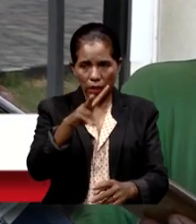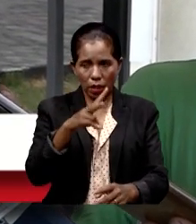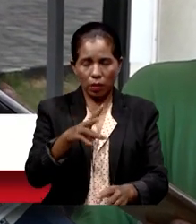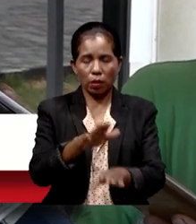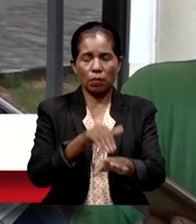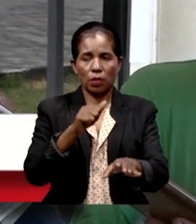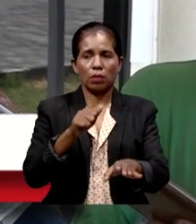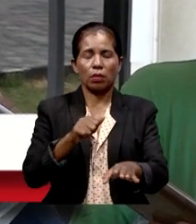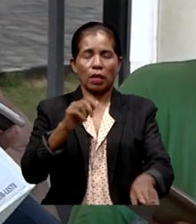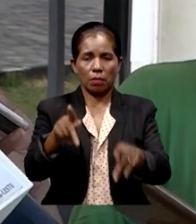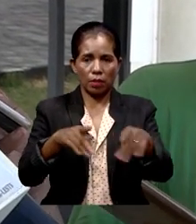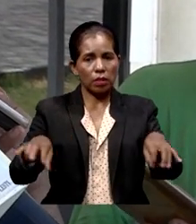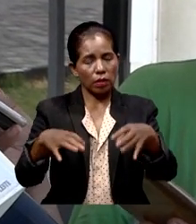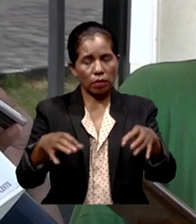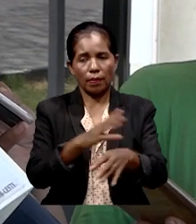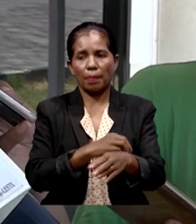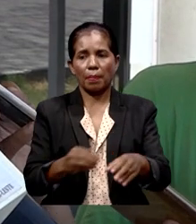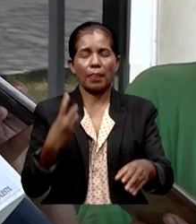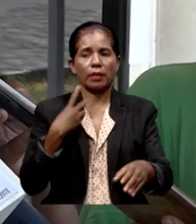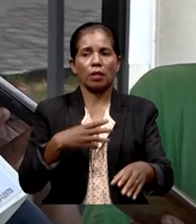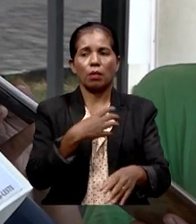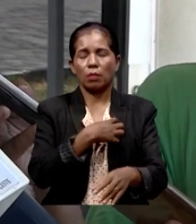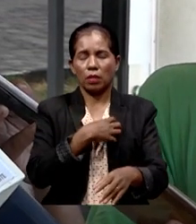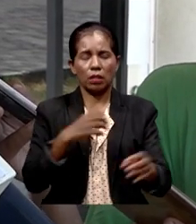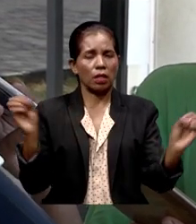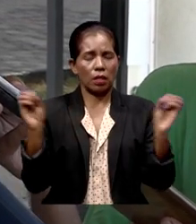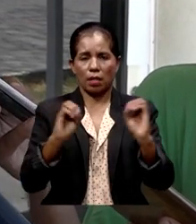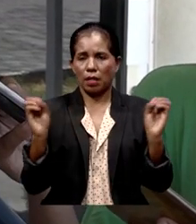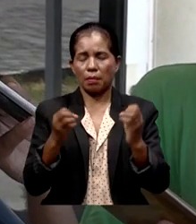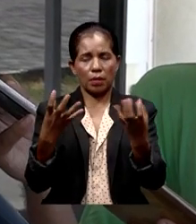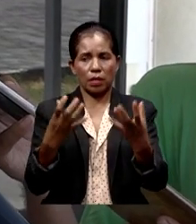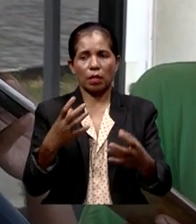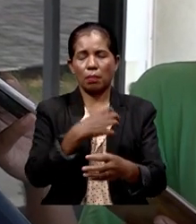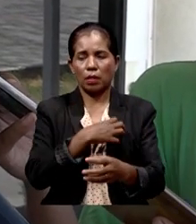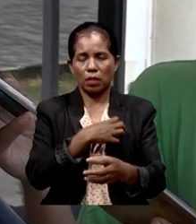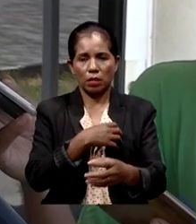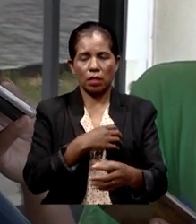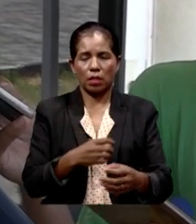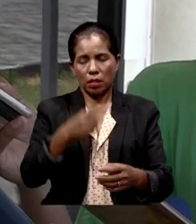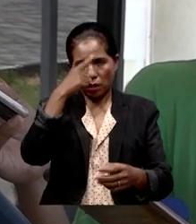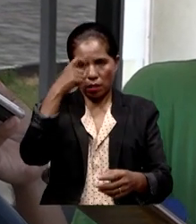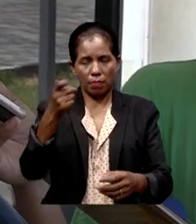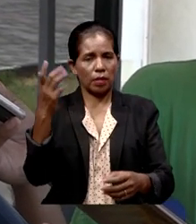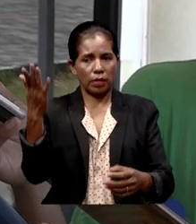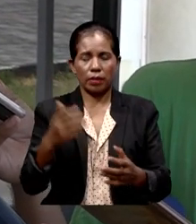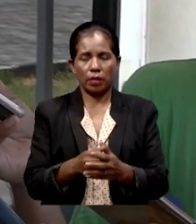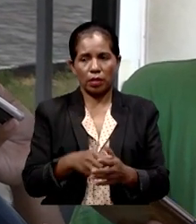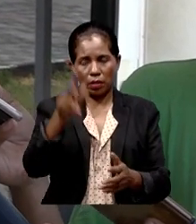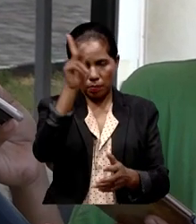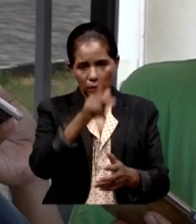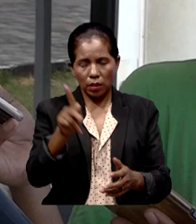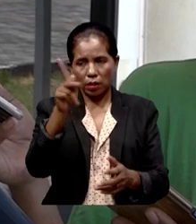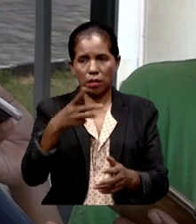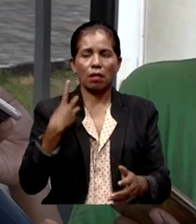recrutamento, porque efetivo itania polícia lato, polícia lato tamba e a fiscalização